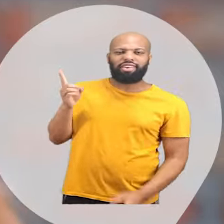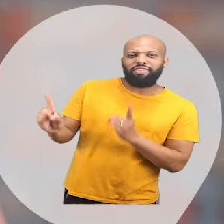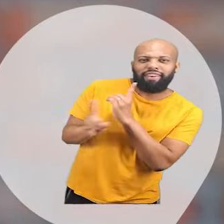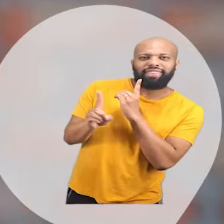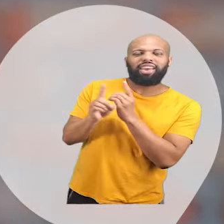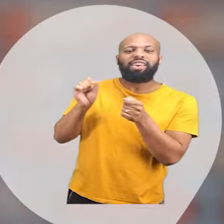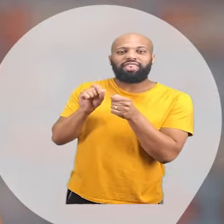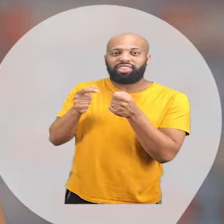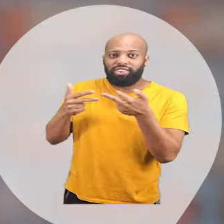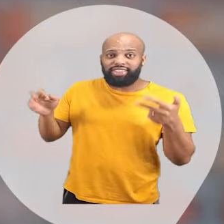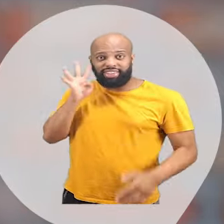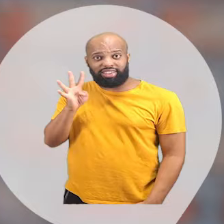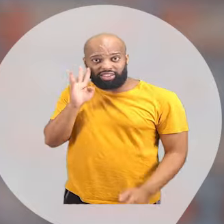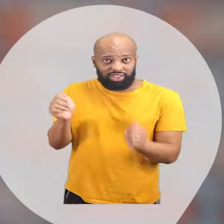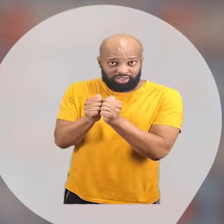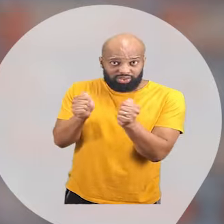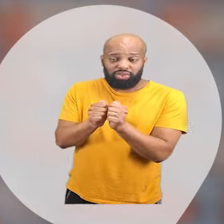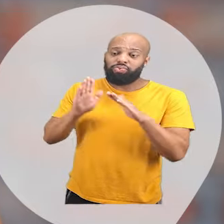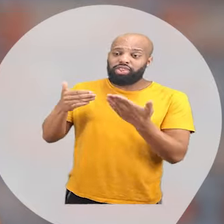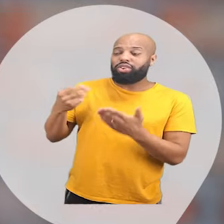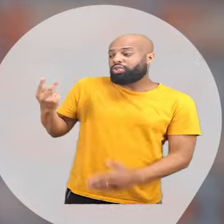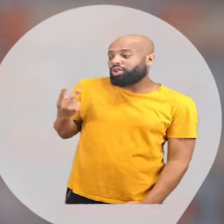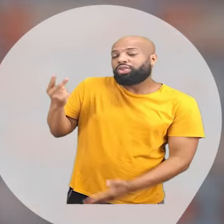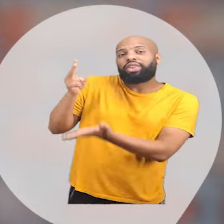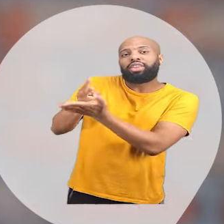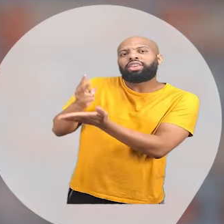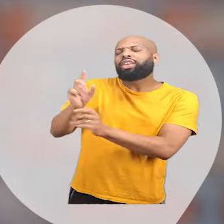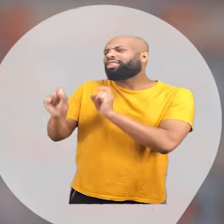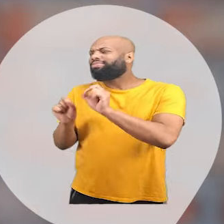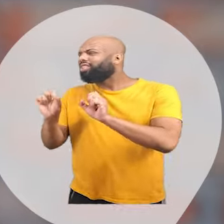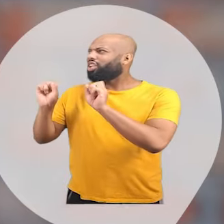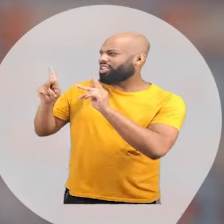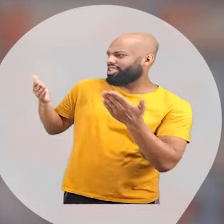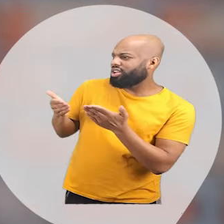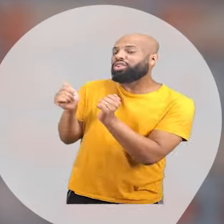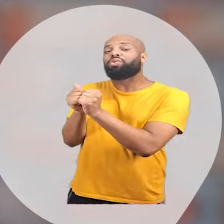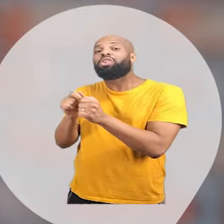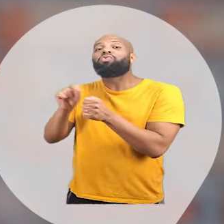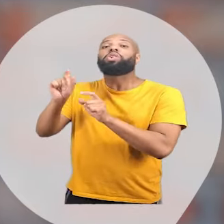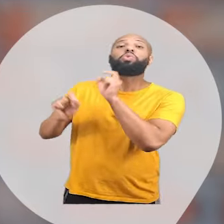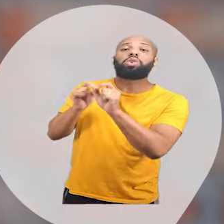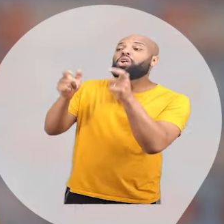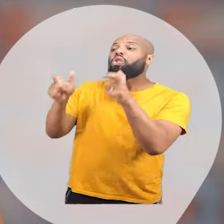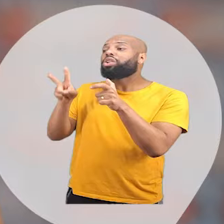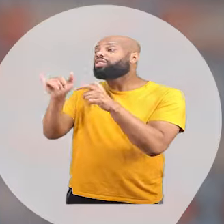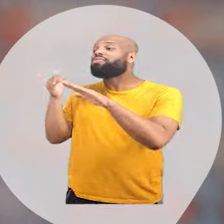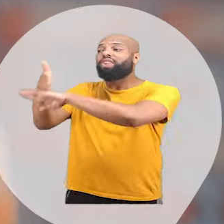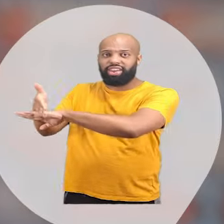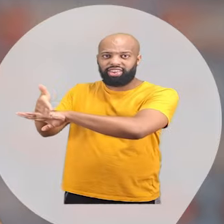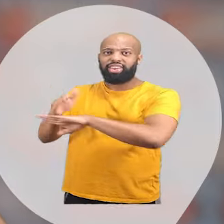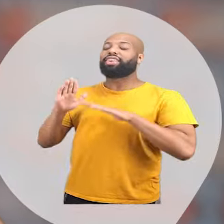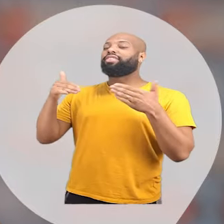coisas legais e a gente tava sempre a gente se deparava tipo tá e agora tamo junto onde que a gente vai